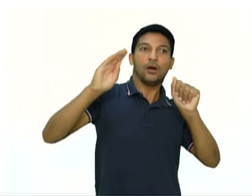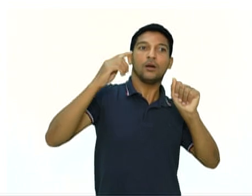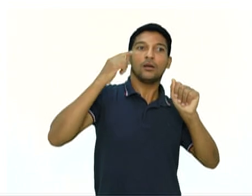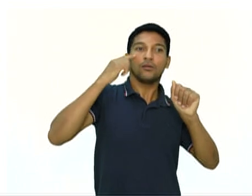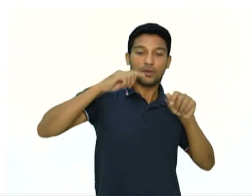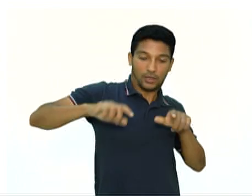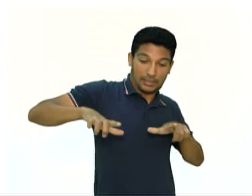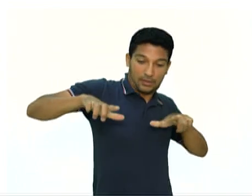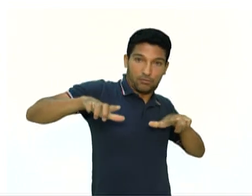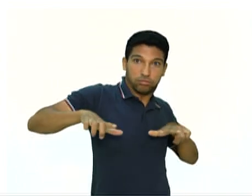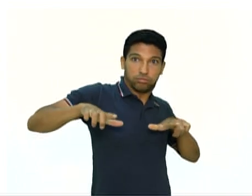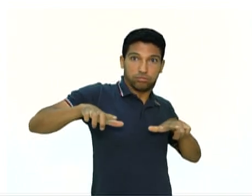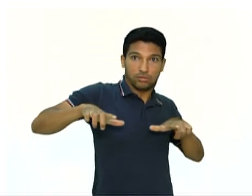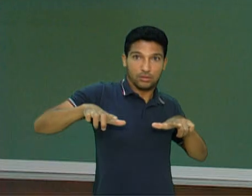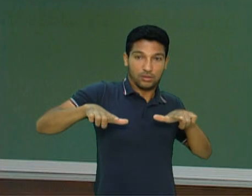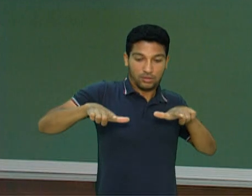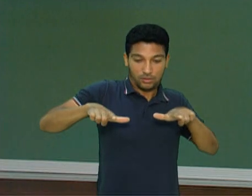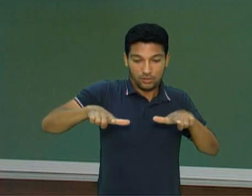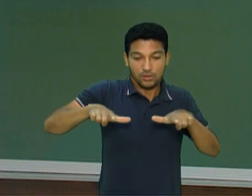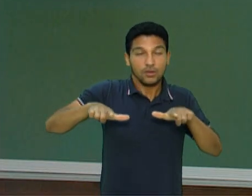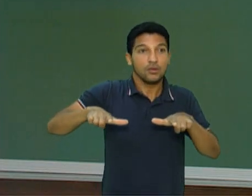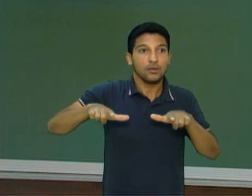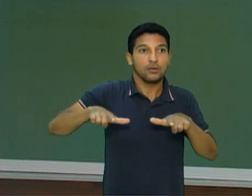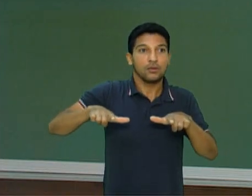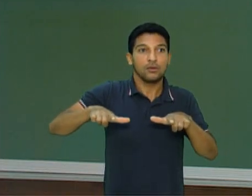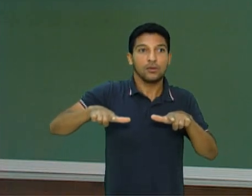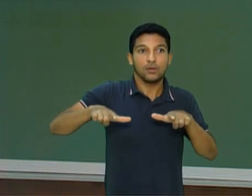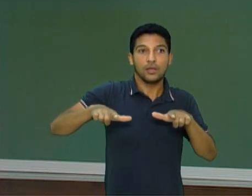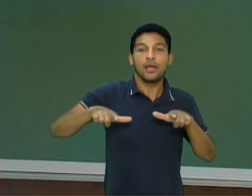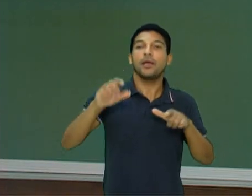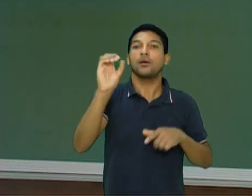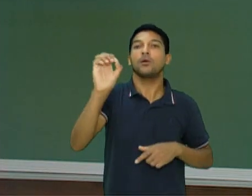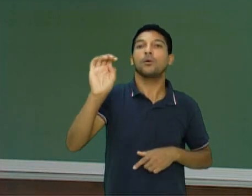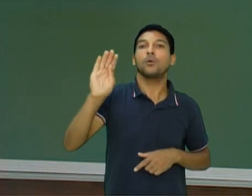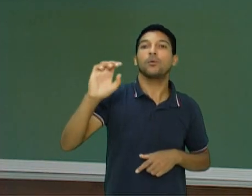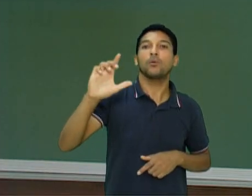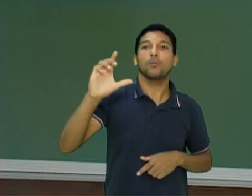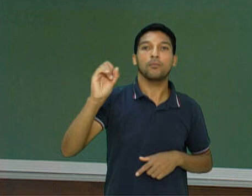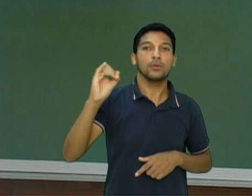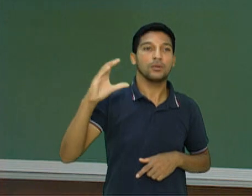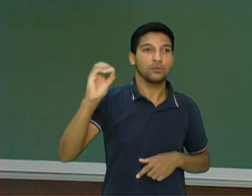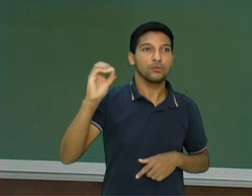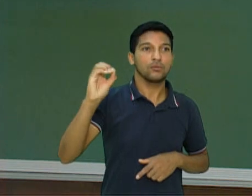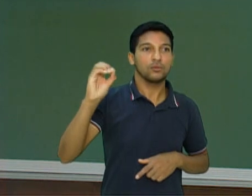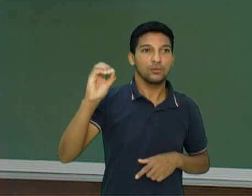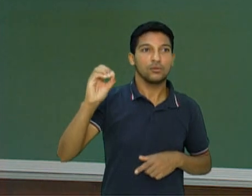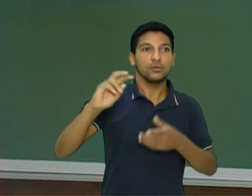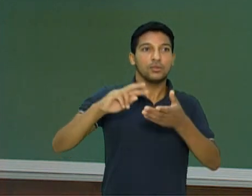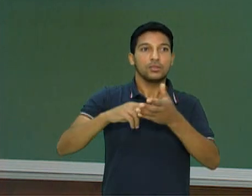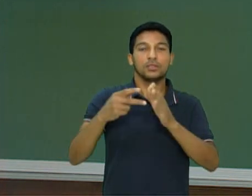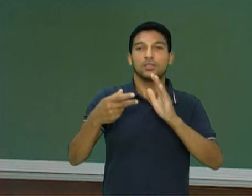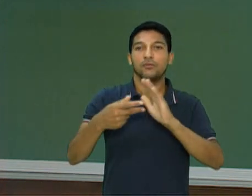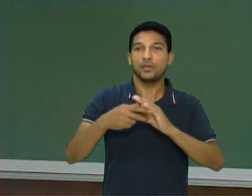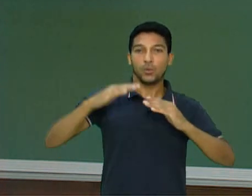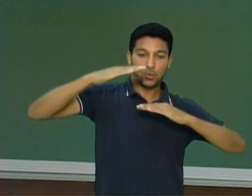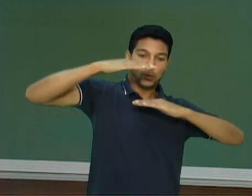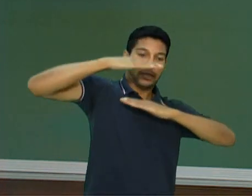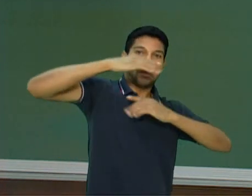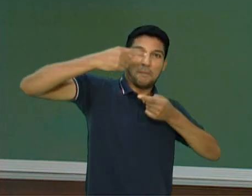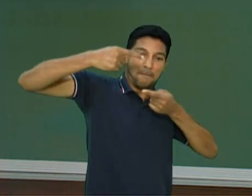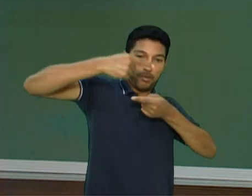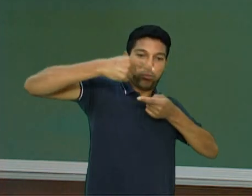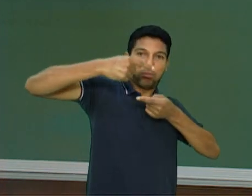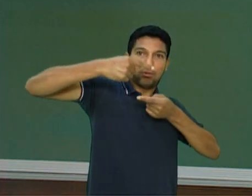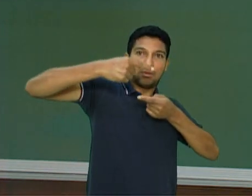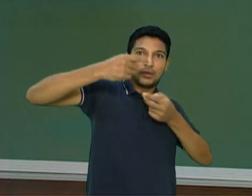dele. Esse segmento AB, a gente diz que ele está oblíquo ao plano, ok? Oblíquo significa que não é nem paralelo nem perpendicular